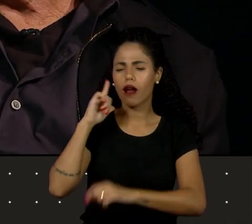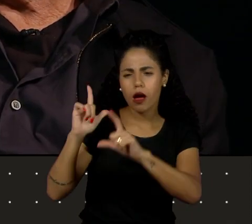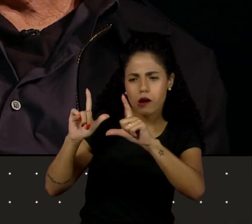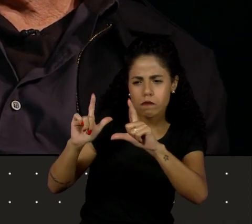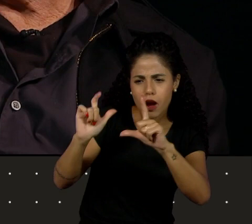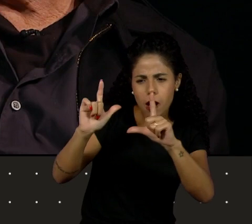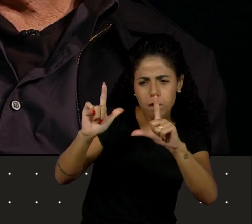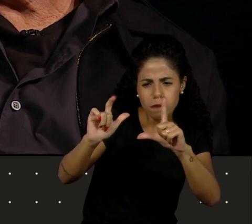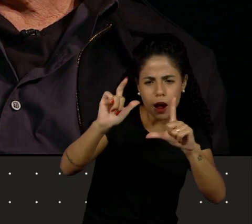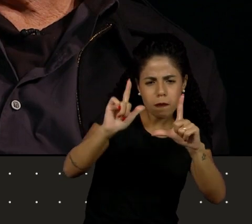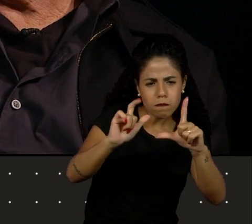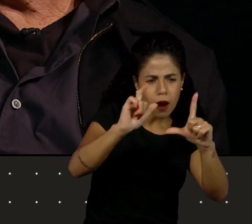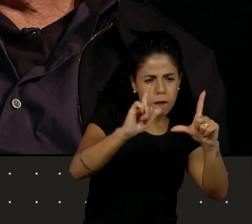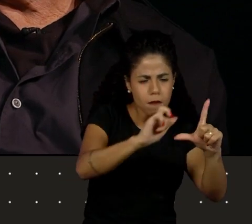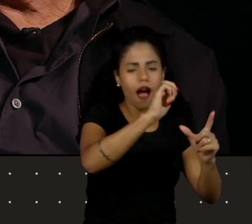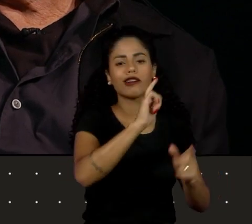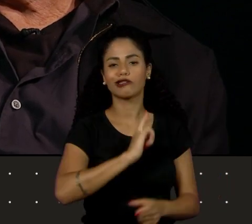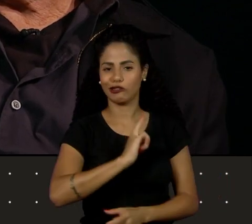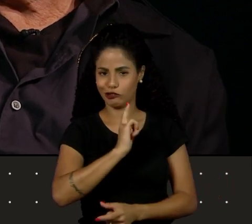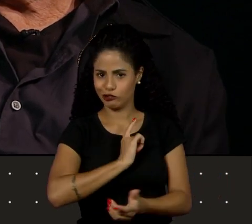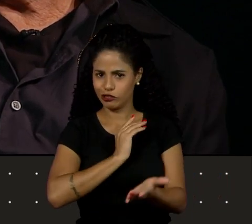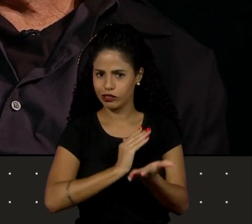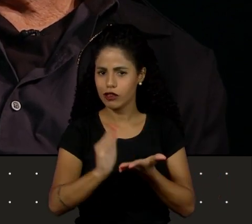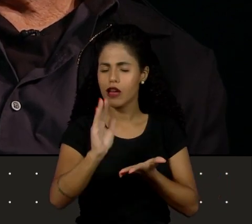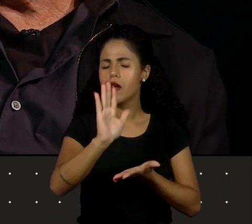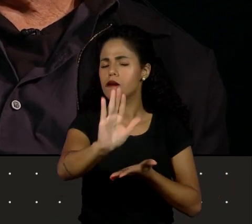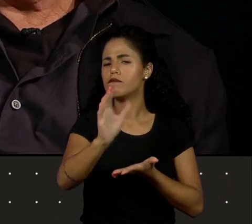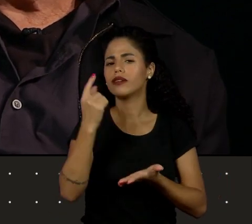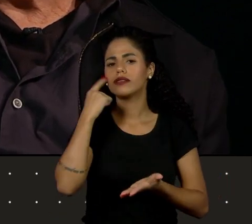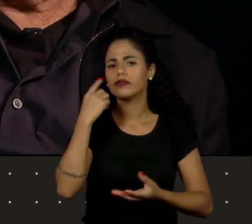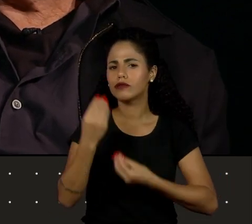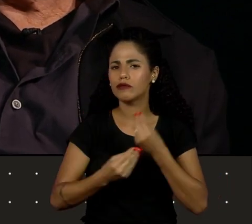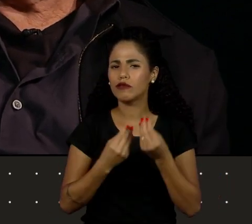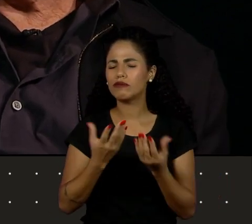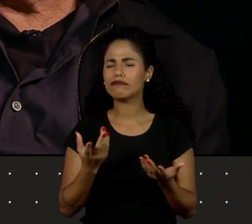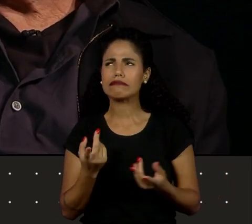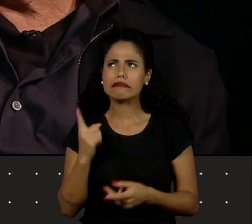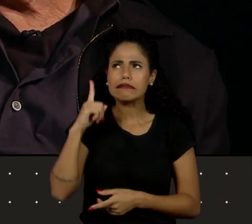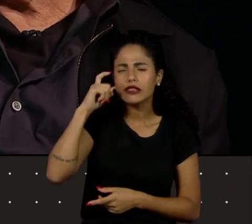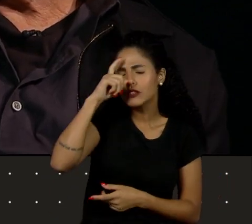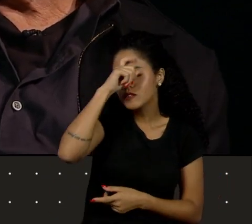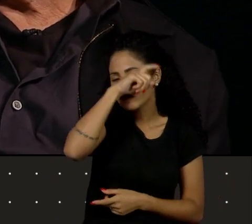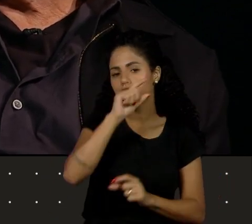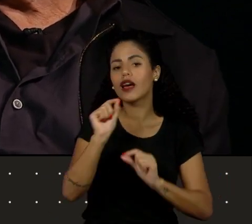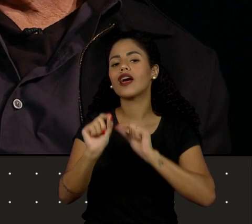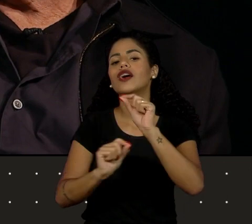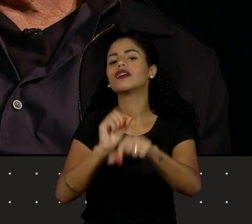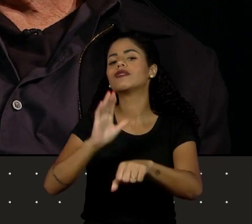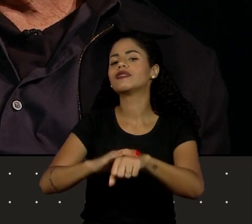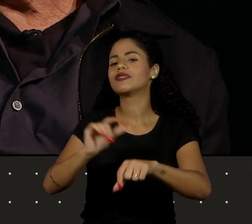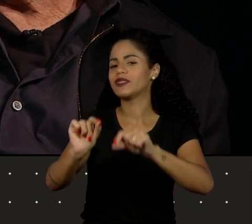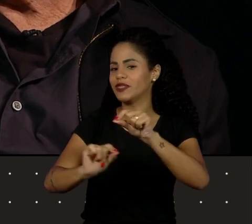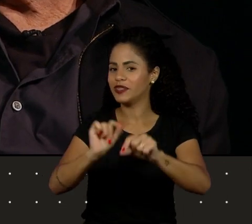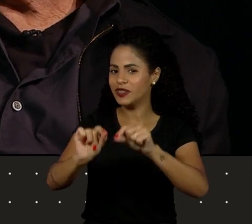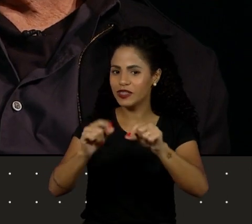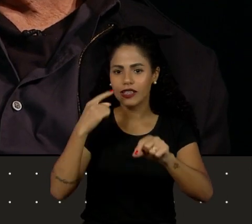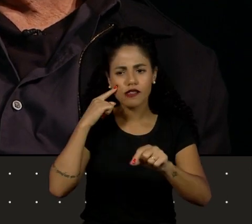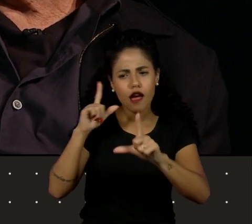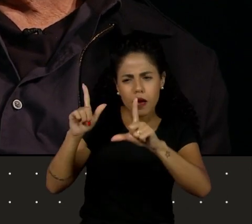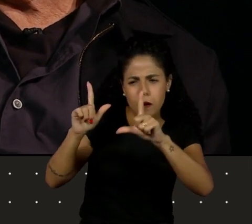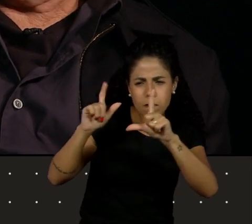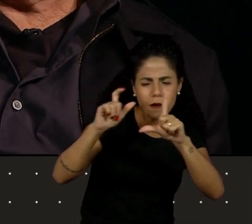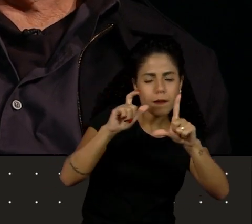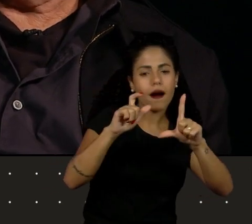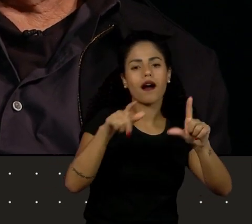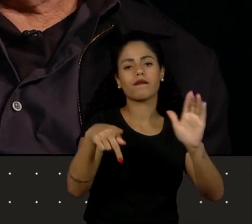foto, era um plano inicial. Mas aquele plano nunca era possível. Então, o que a gente acabava fazendo era sempre